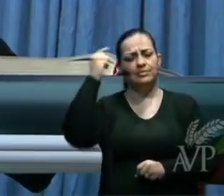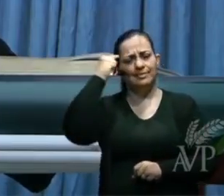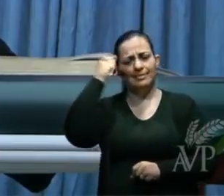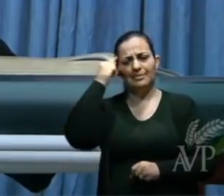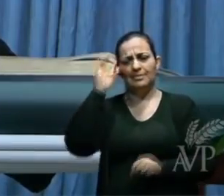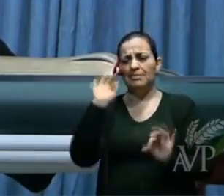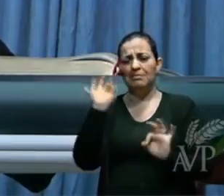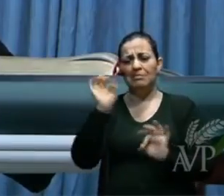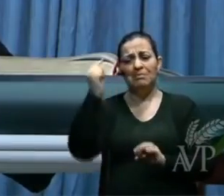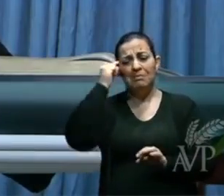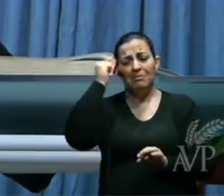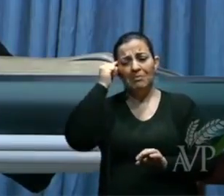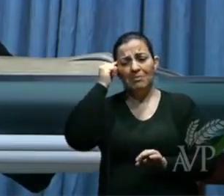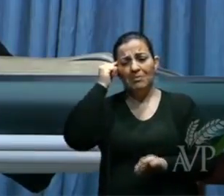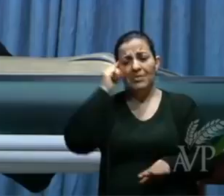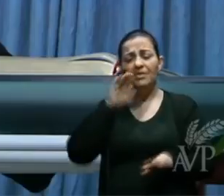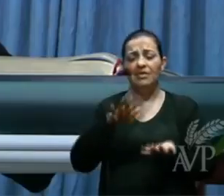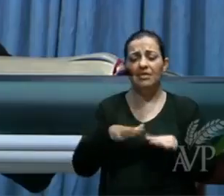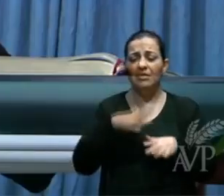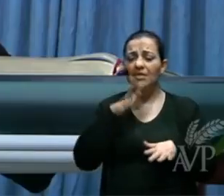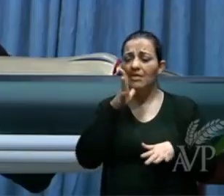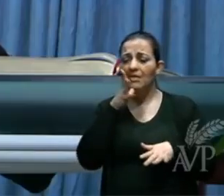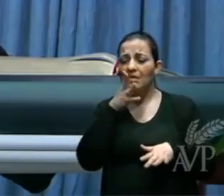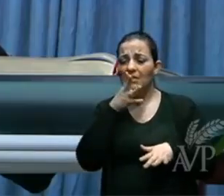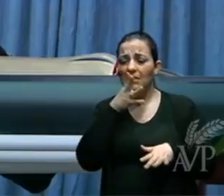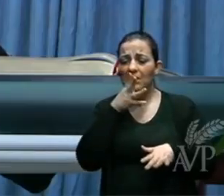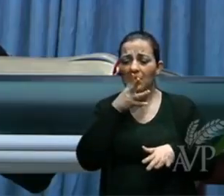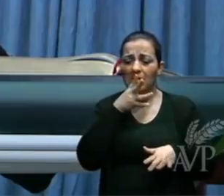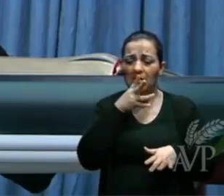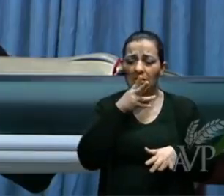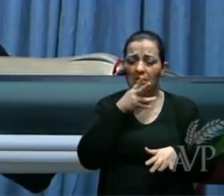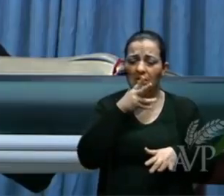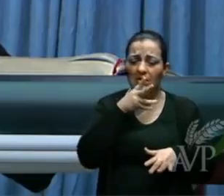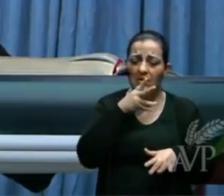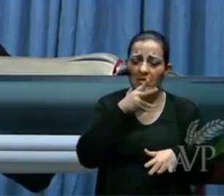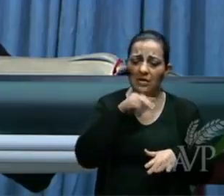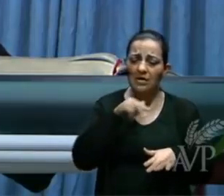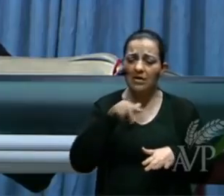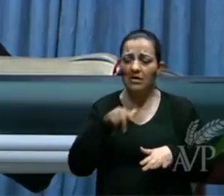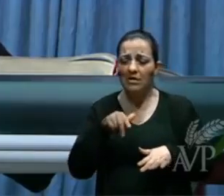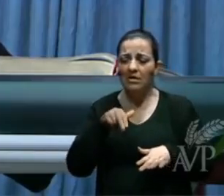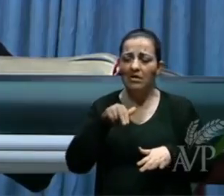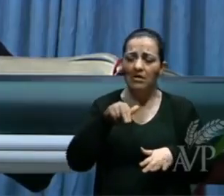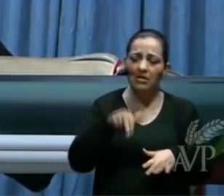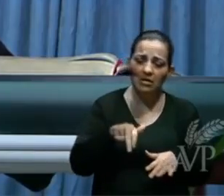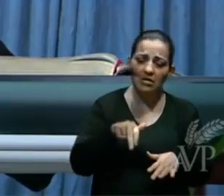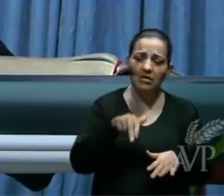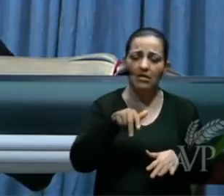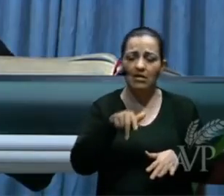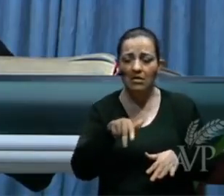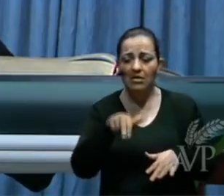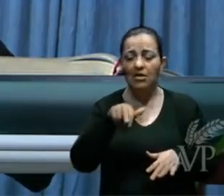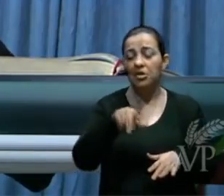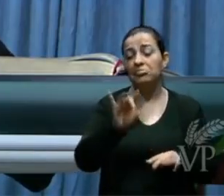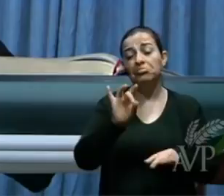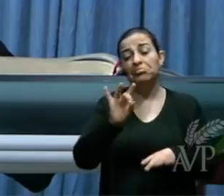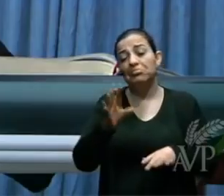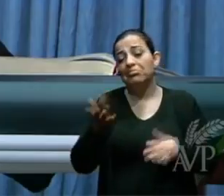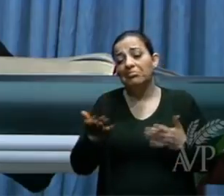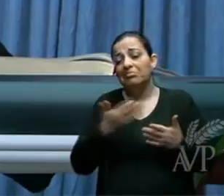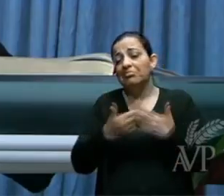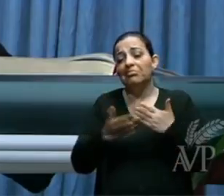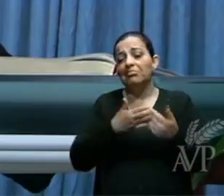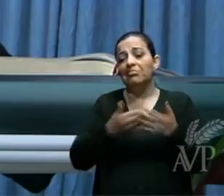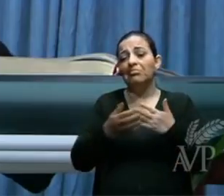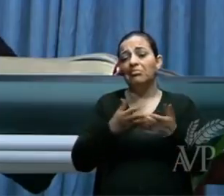pensa arrastar os pés igual aos velhos vão cada de andando mais devagar a qualquer